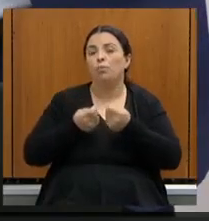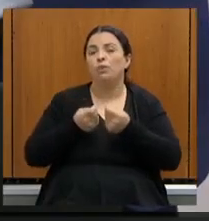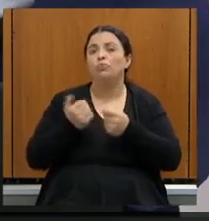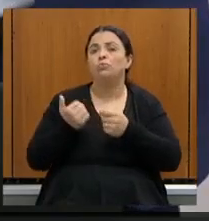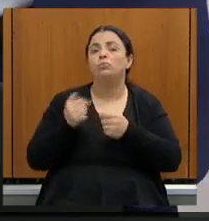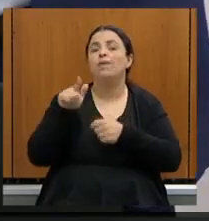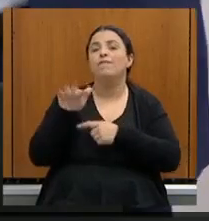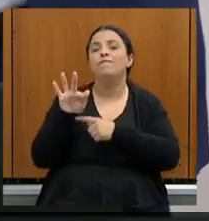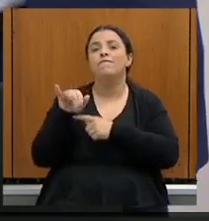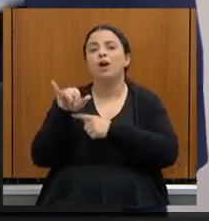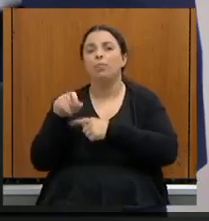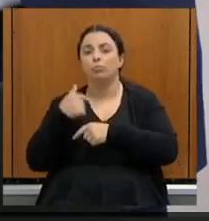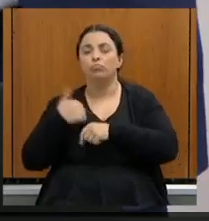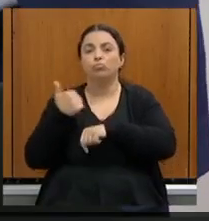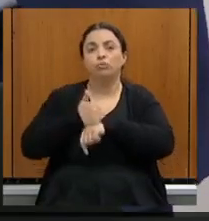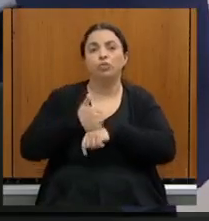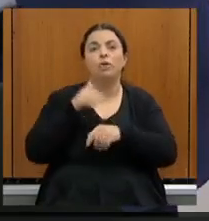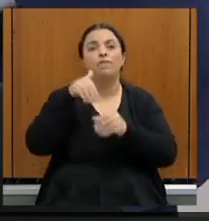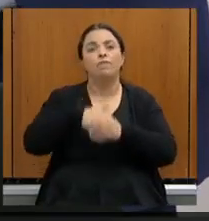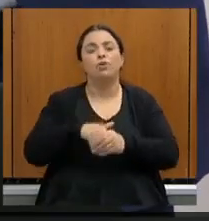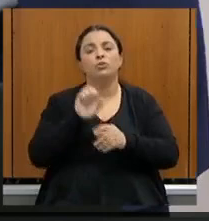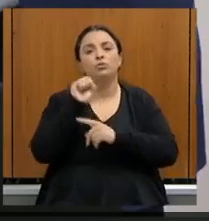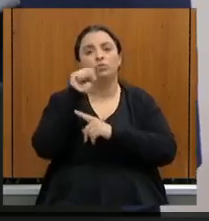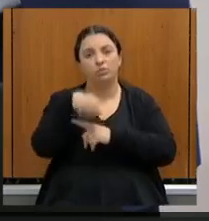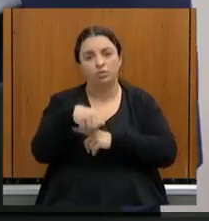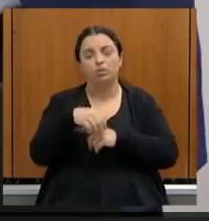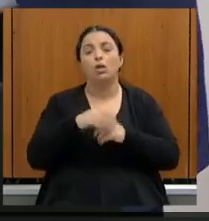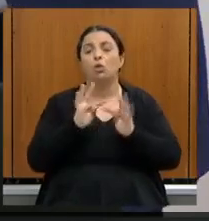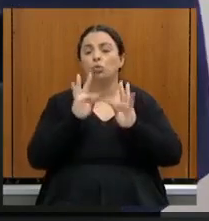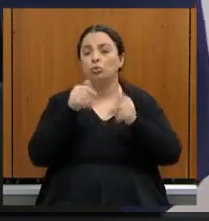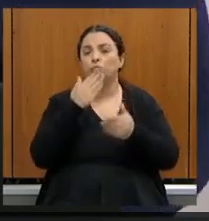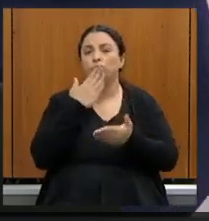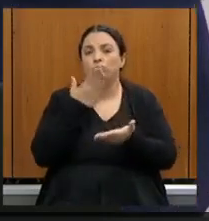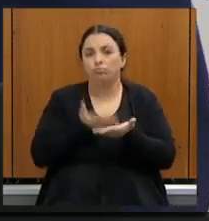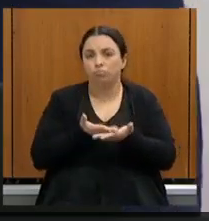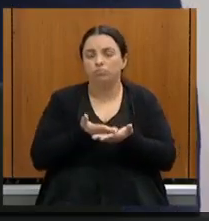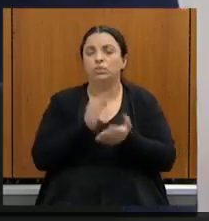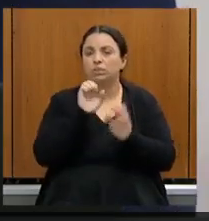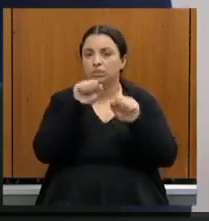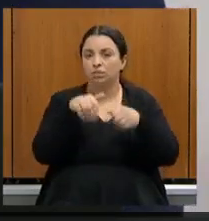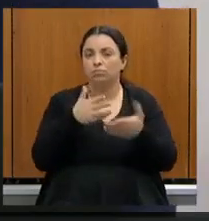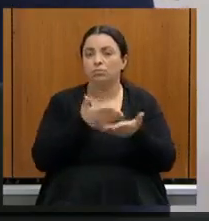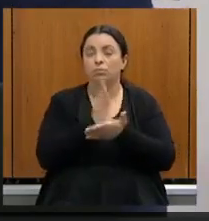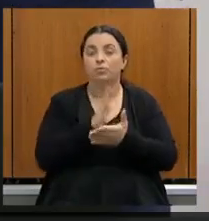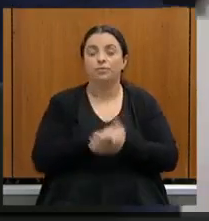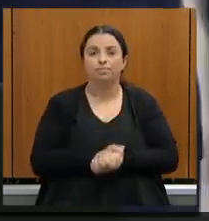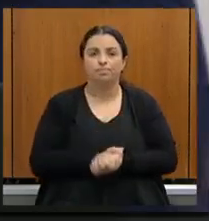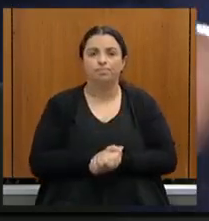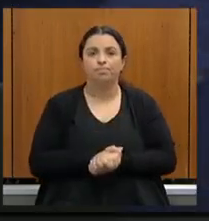Avelar portanto eu voto sim aos requerimentos neste momento